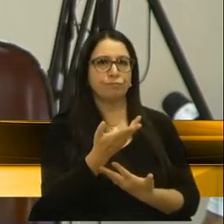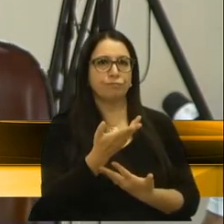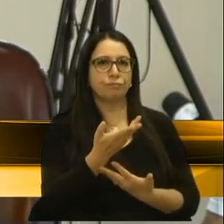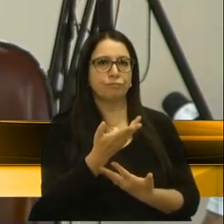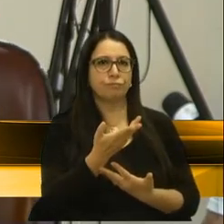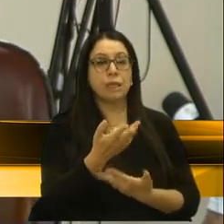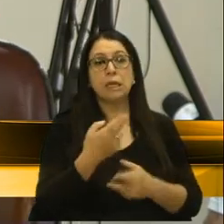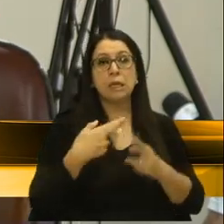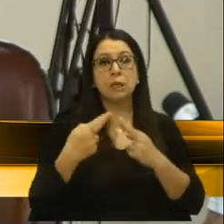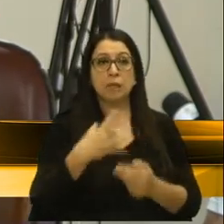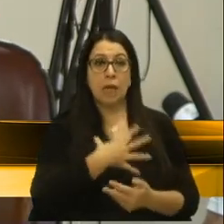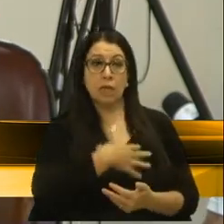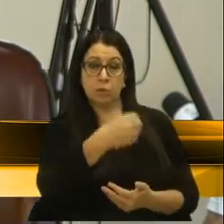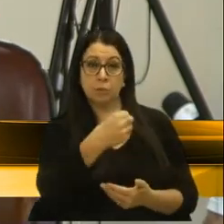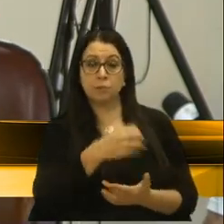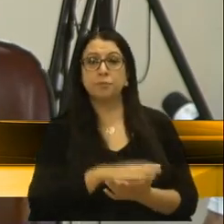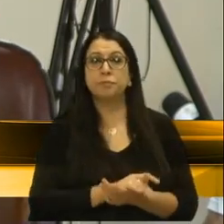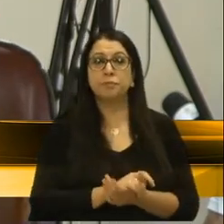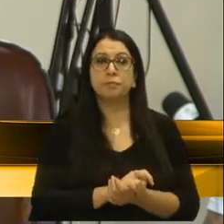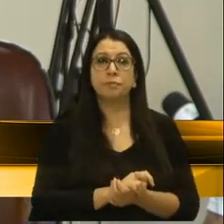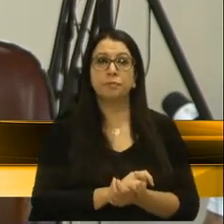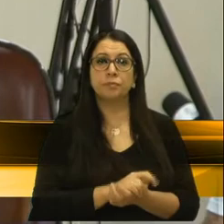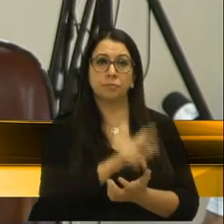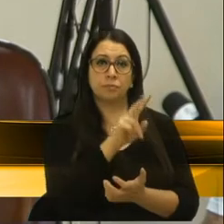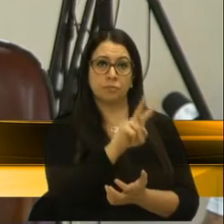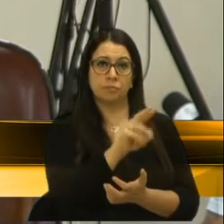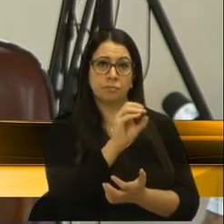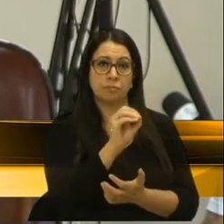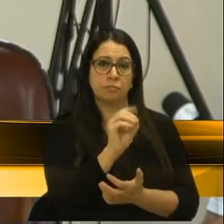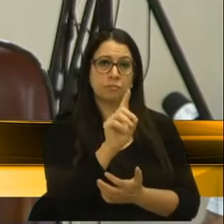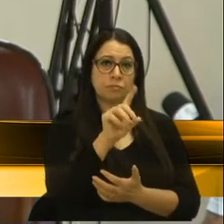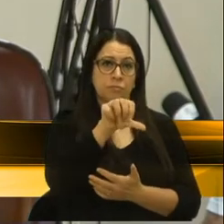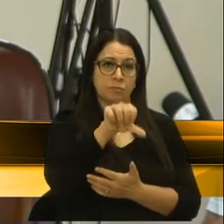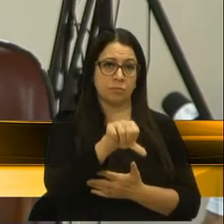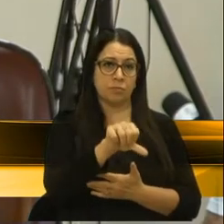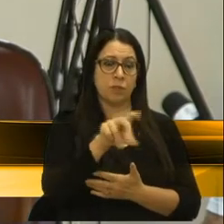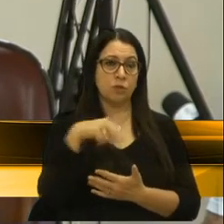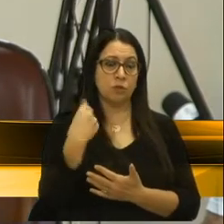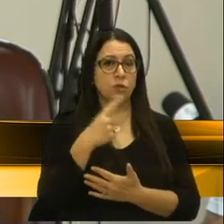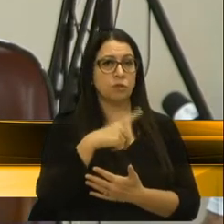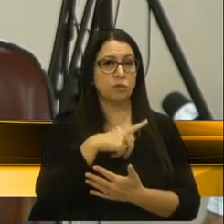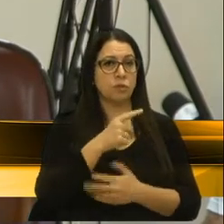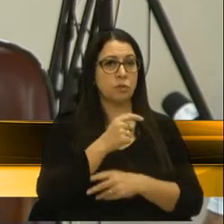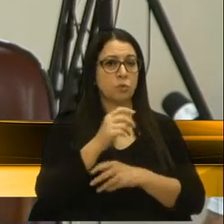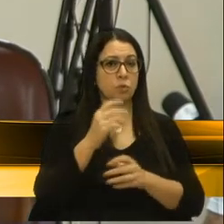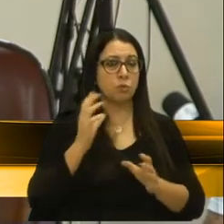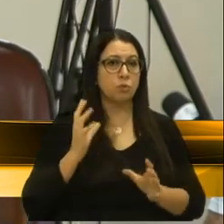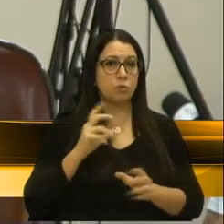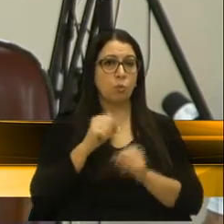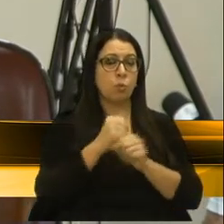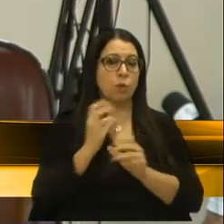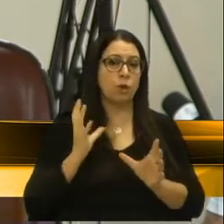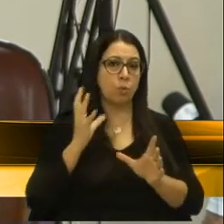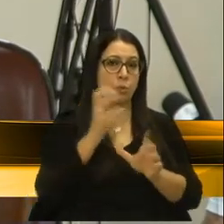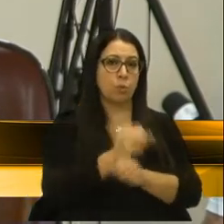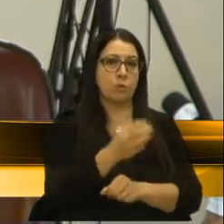relacionado a suicídio. Em 2019, nós tivemos, o ano todo,